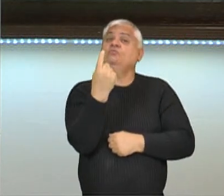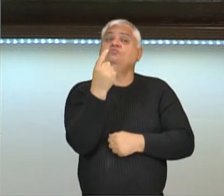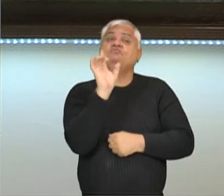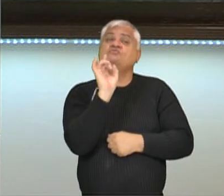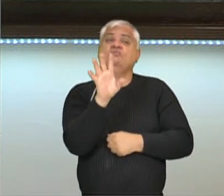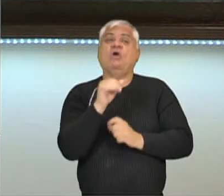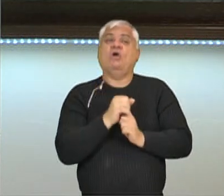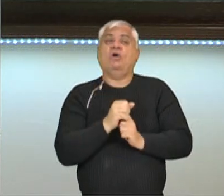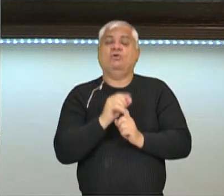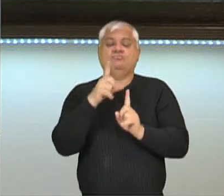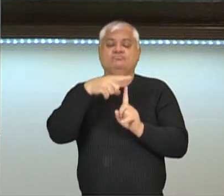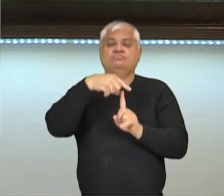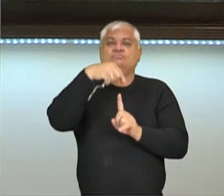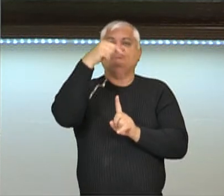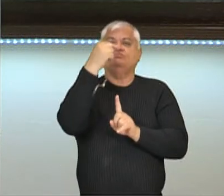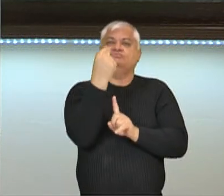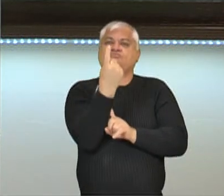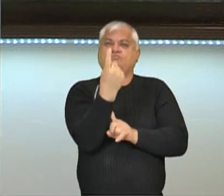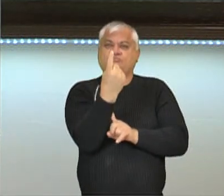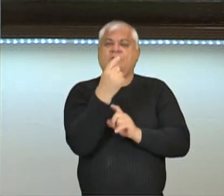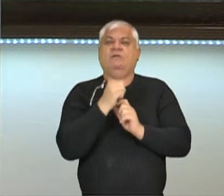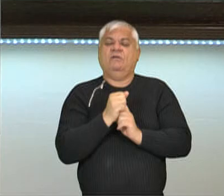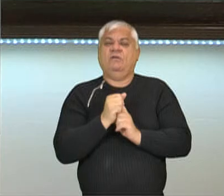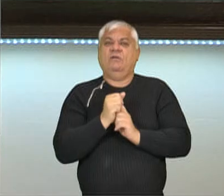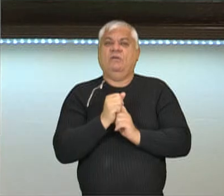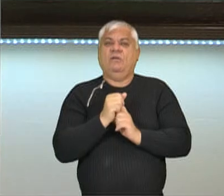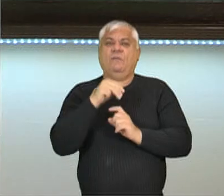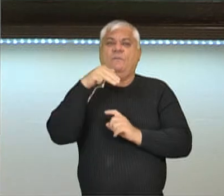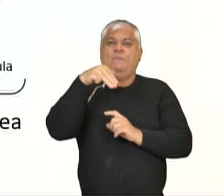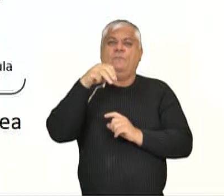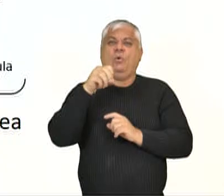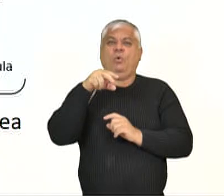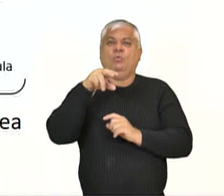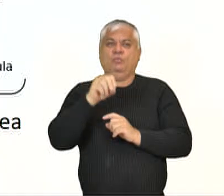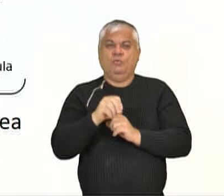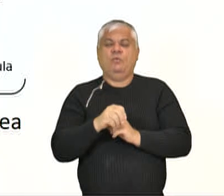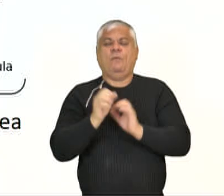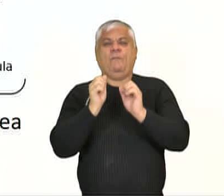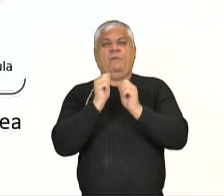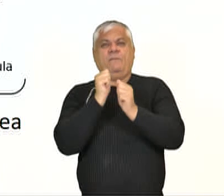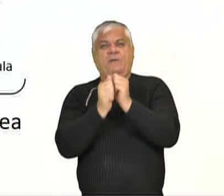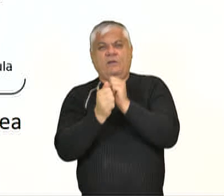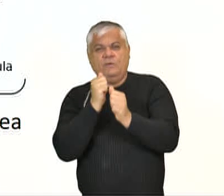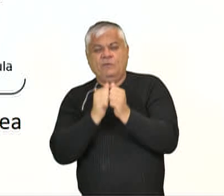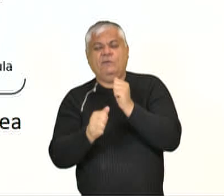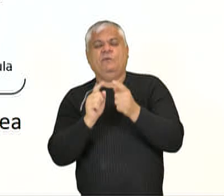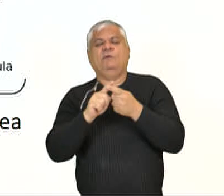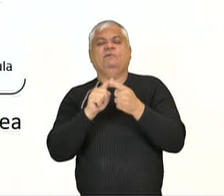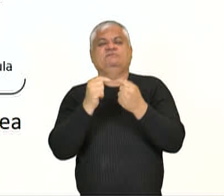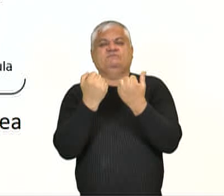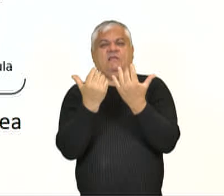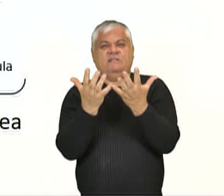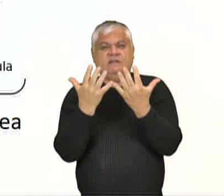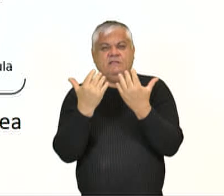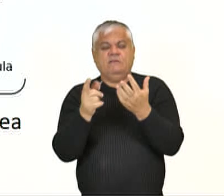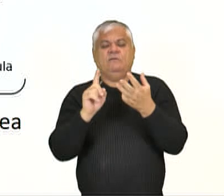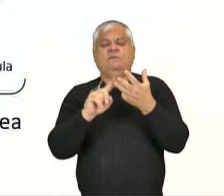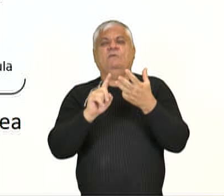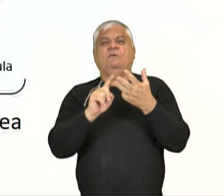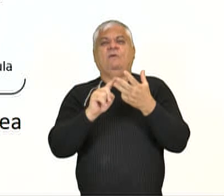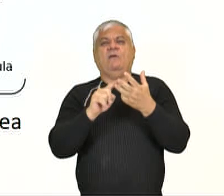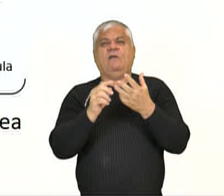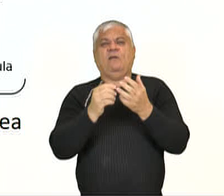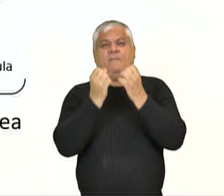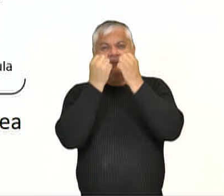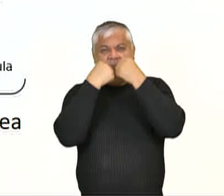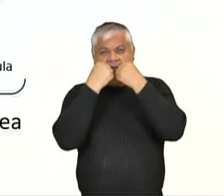por isso são chamadas de monocotiledôneas. Essas plantas aqui, milho, arroz, o trigo, elas são chamadas de